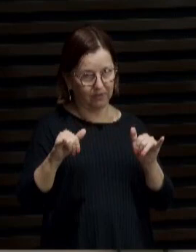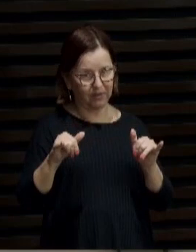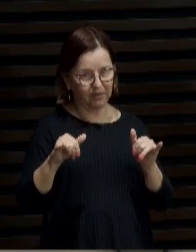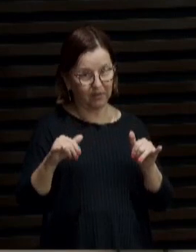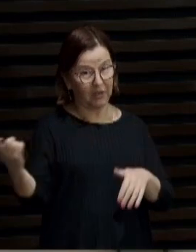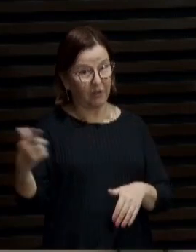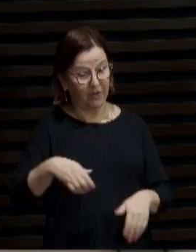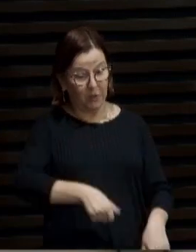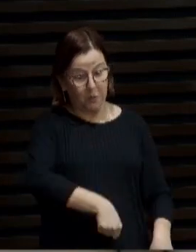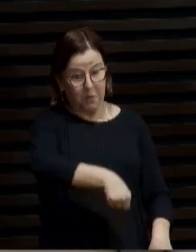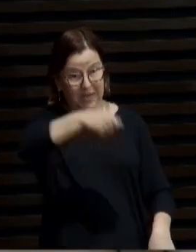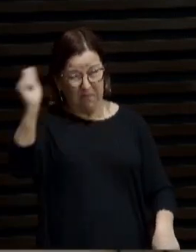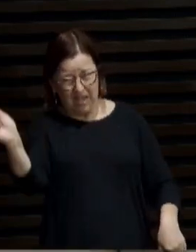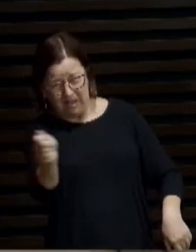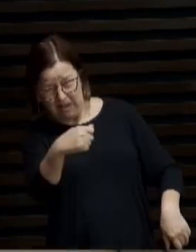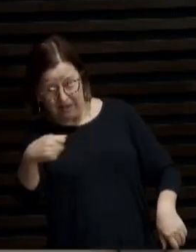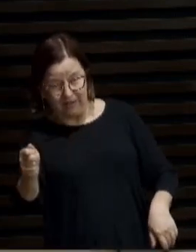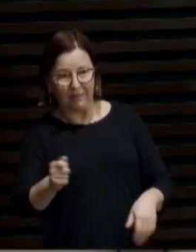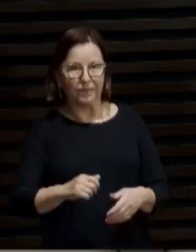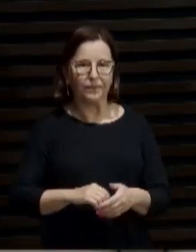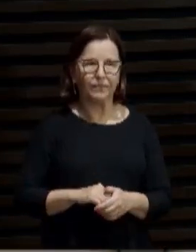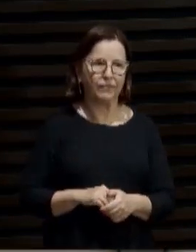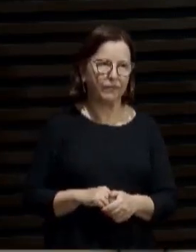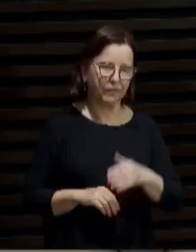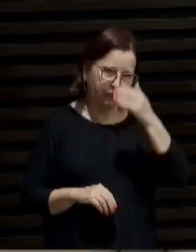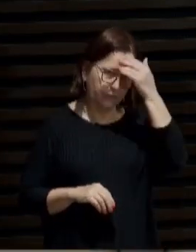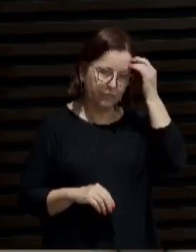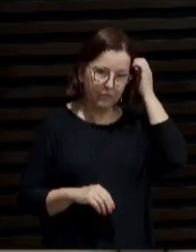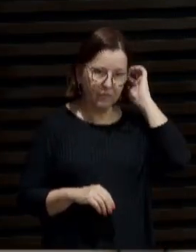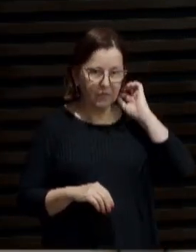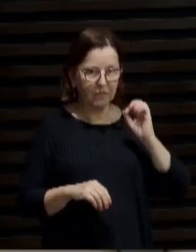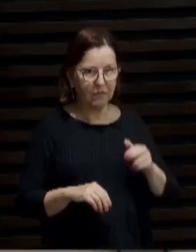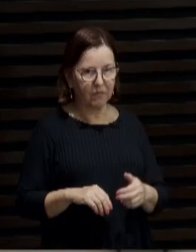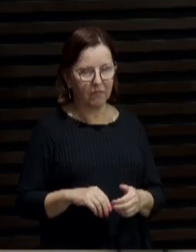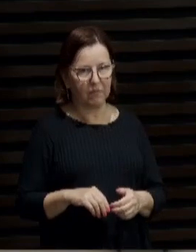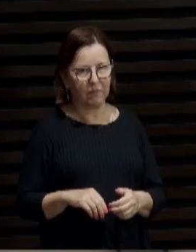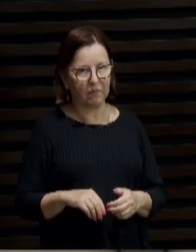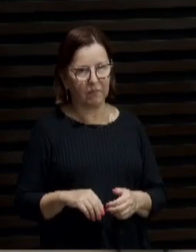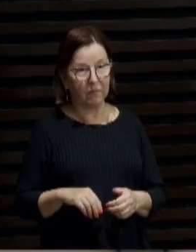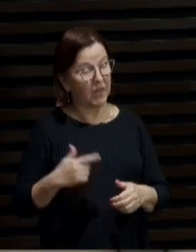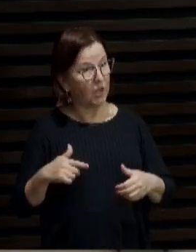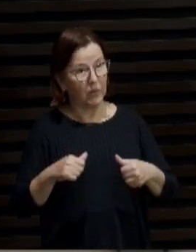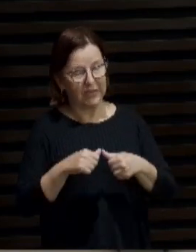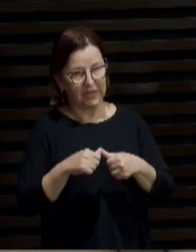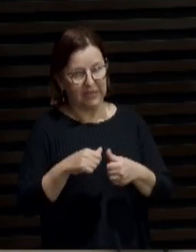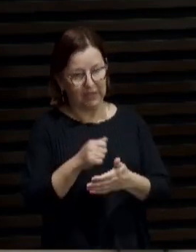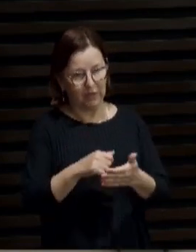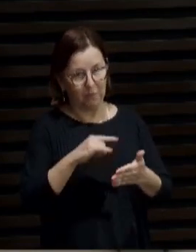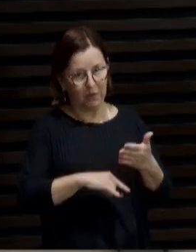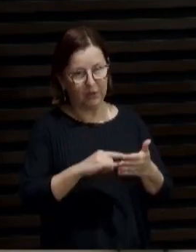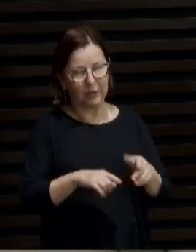que persistissem nisso. Não está no boletim também, mas eu gostaria que os irmãos ouvissem. Eu vou ler aqui Apocalipse